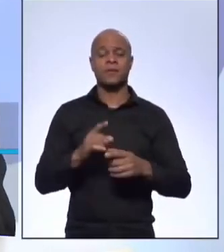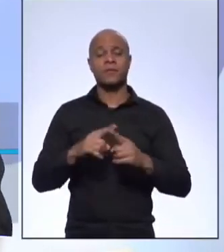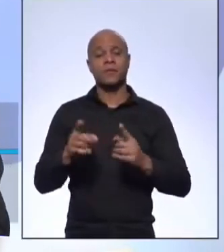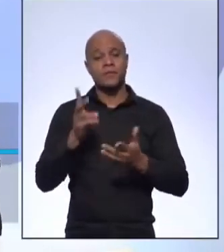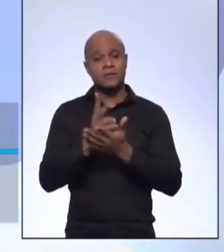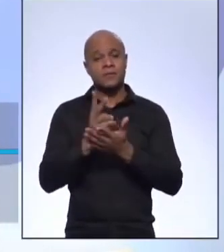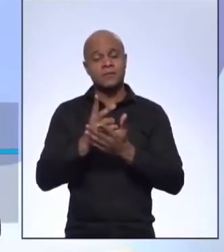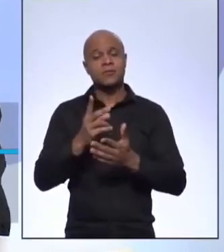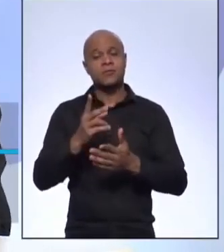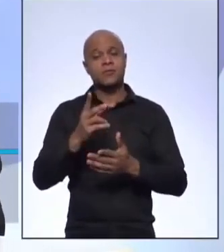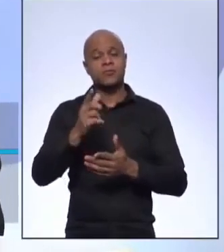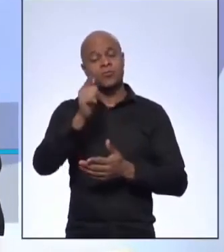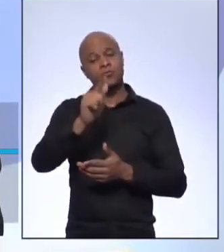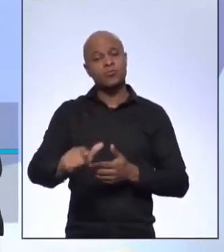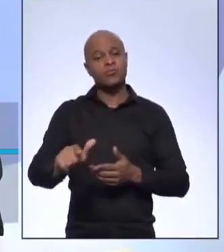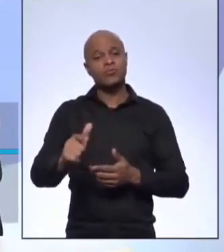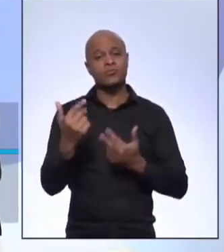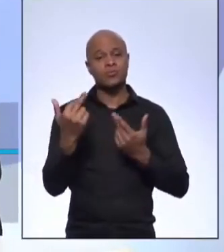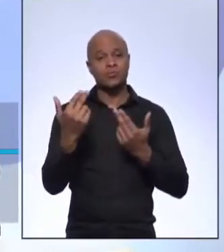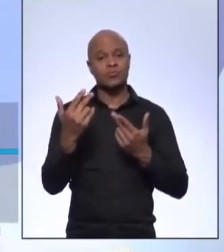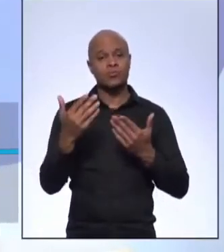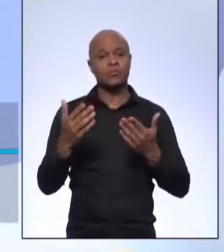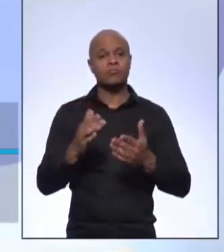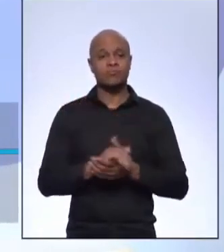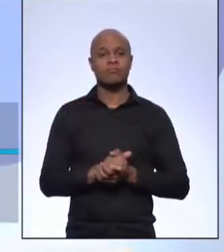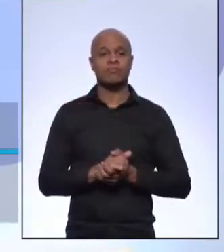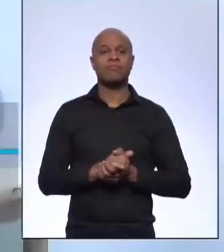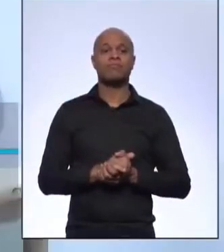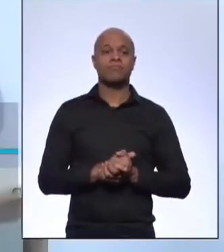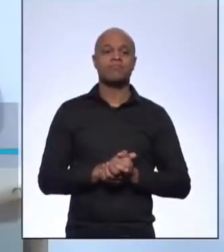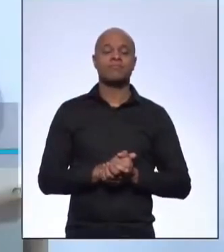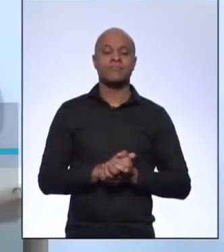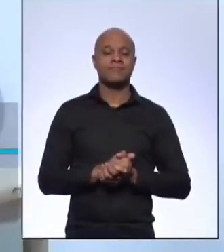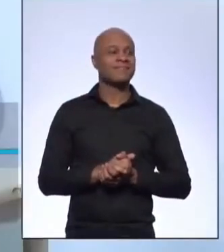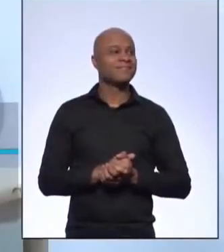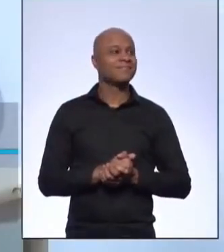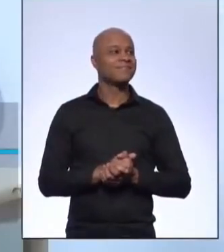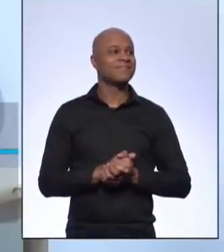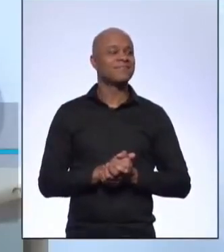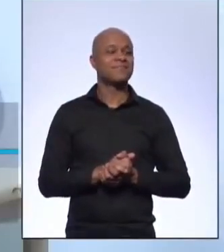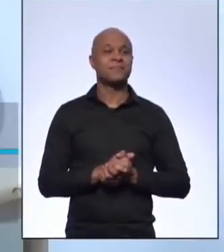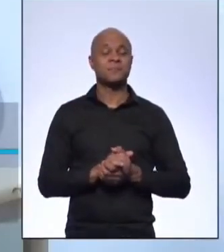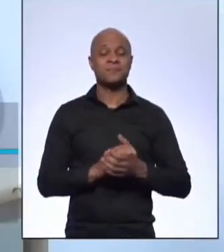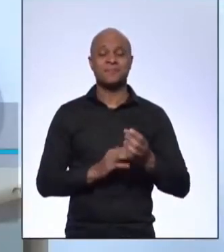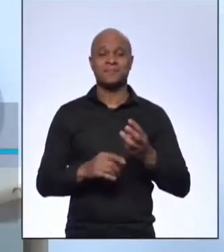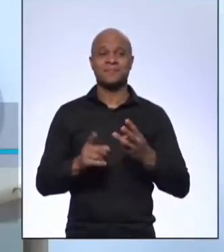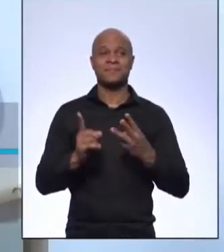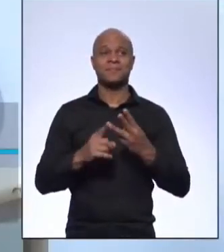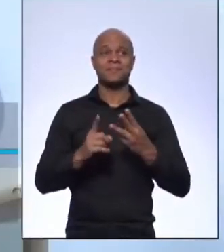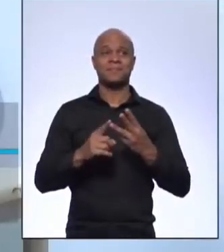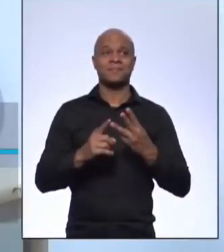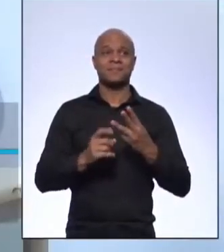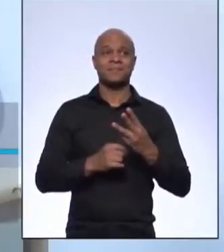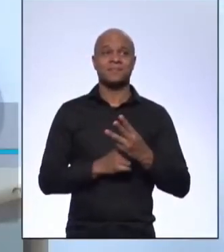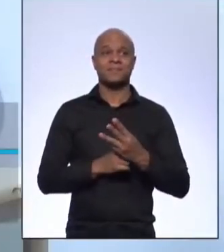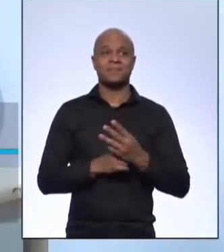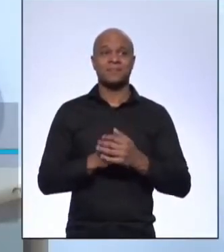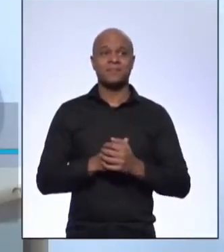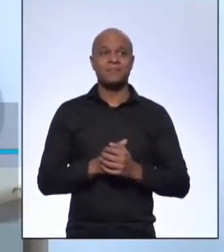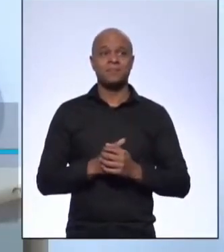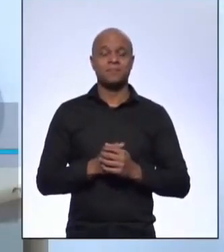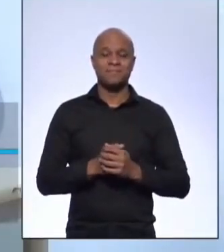territorial atual, a que nós temos hoje. Muito obrigada, professora. E a terceira questão, segundo as informações